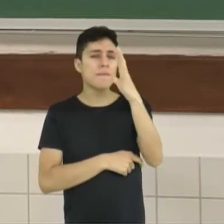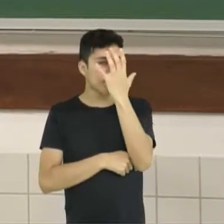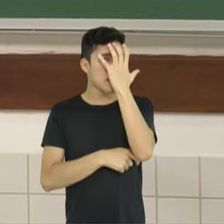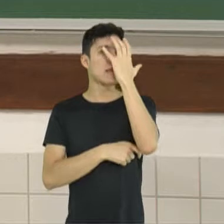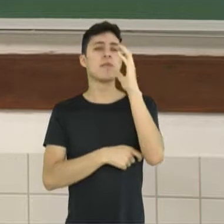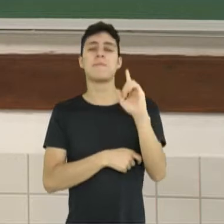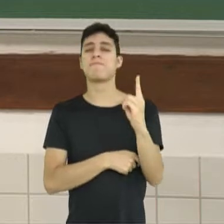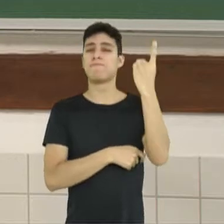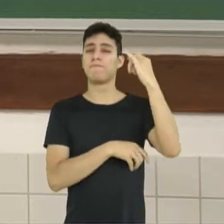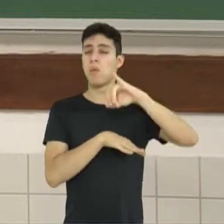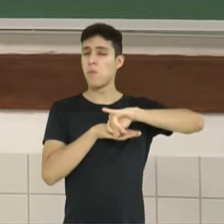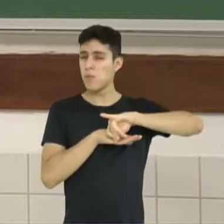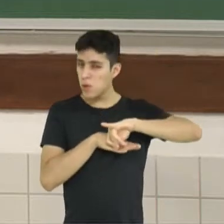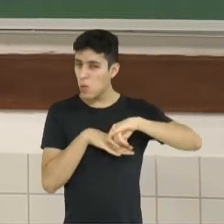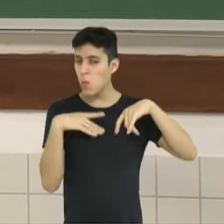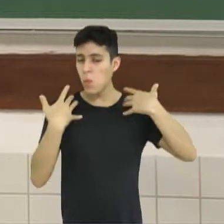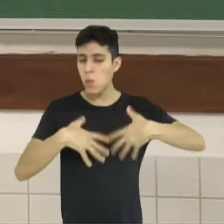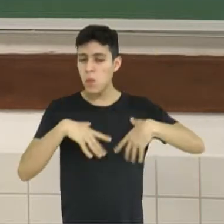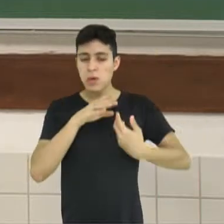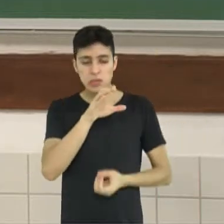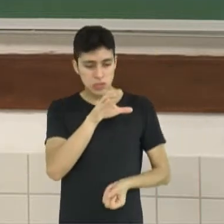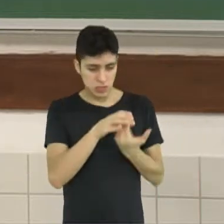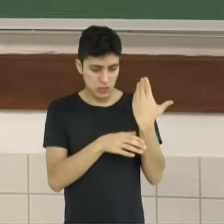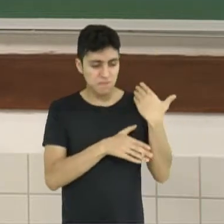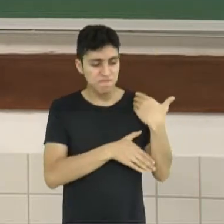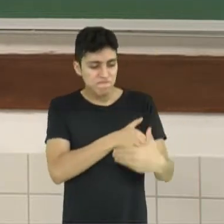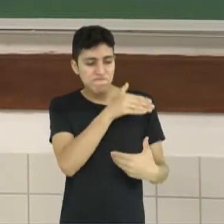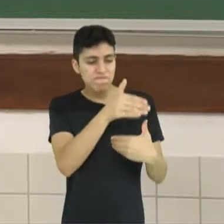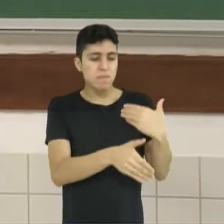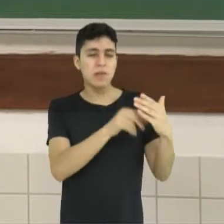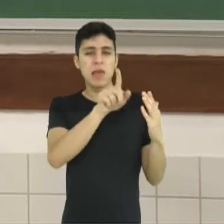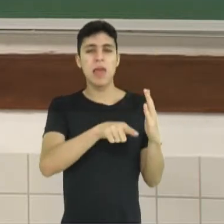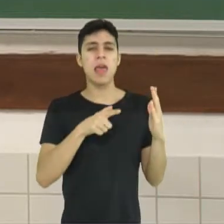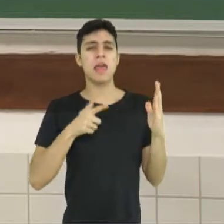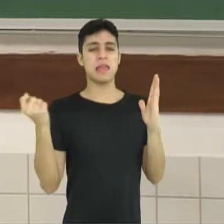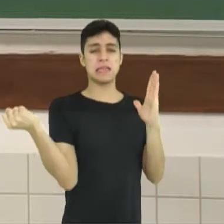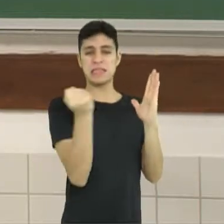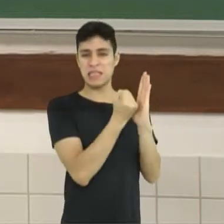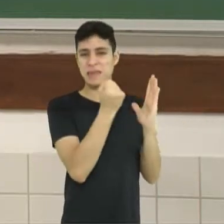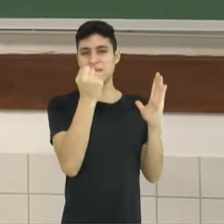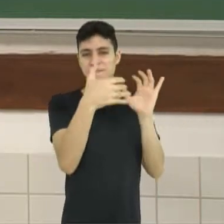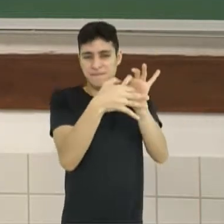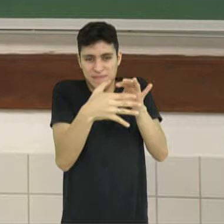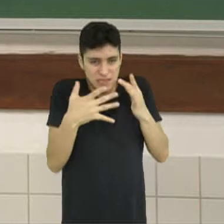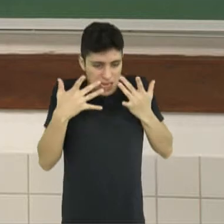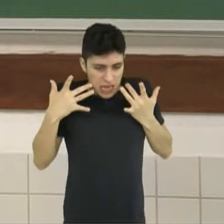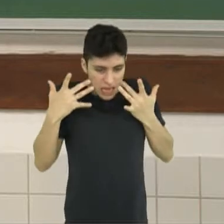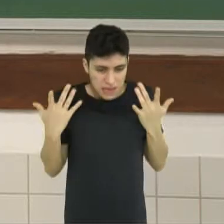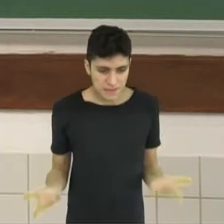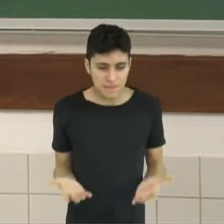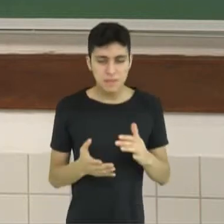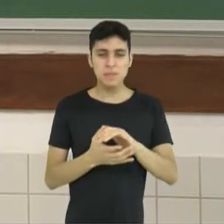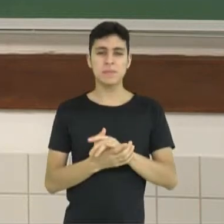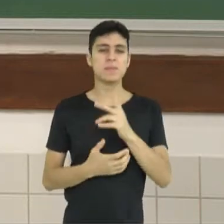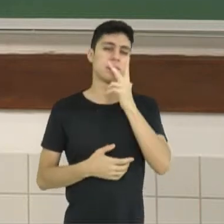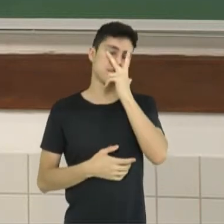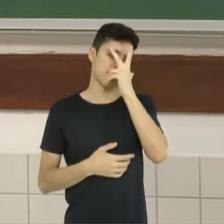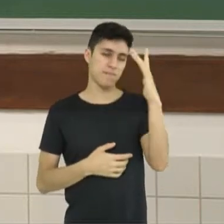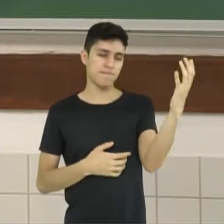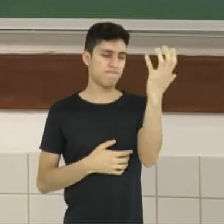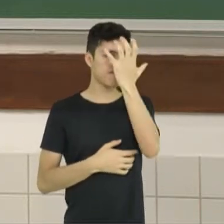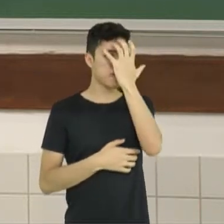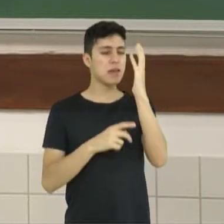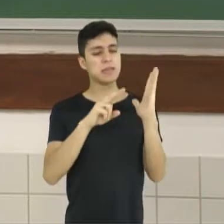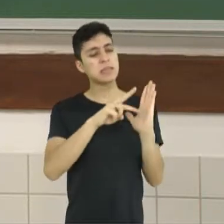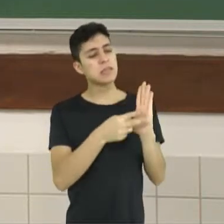primeiros objetos que surge, depois de um tempo acaba sendo símbolo do teatro, as máscaras. Então ele já tem aquela parte